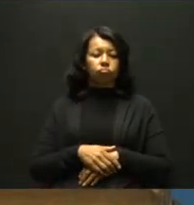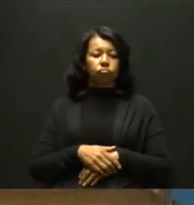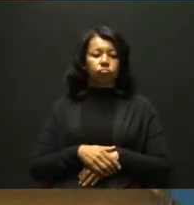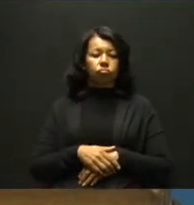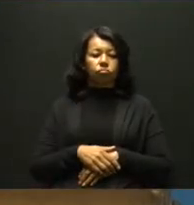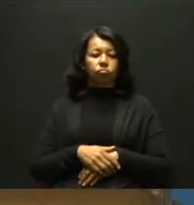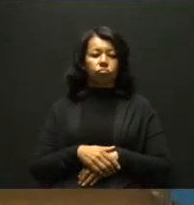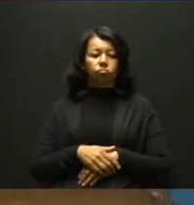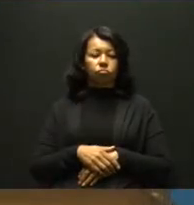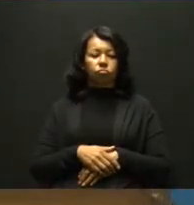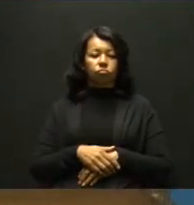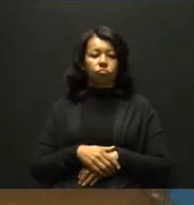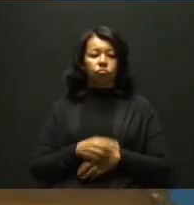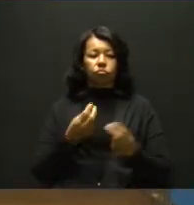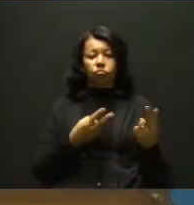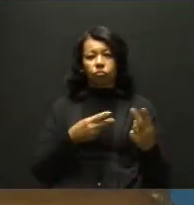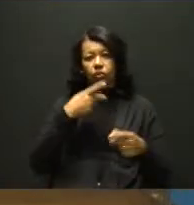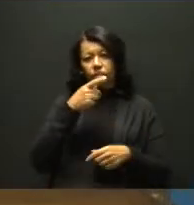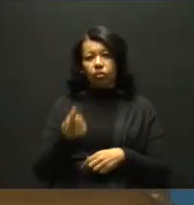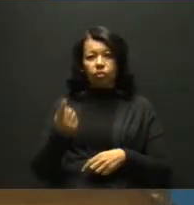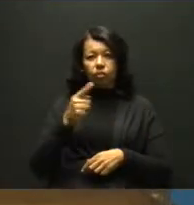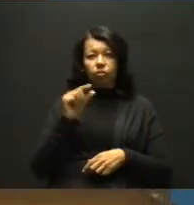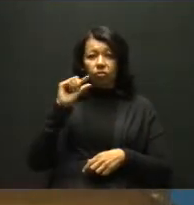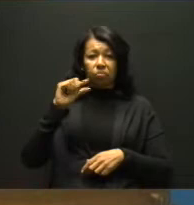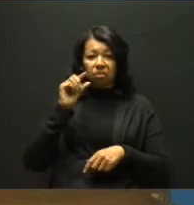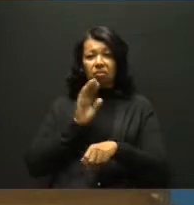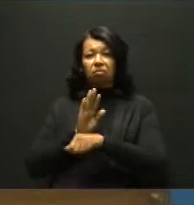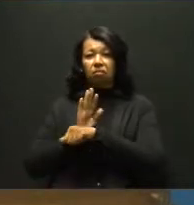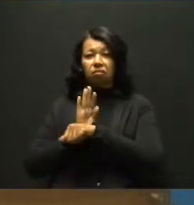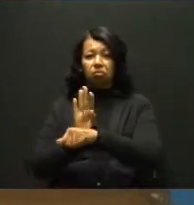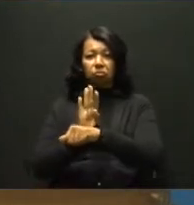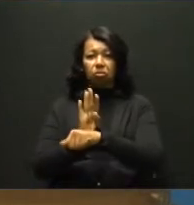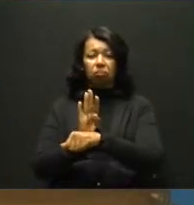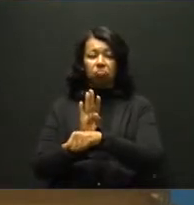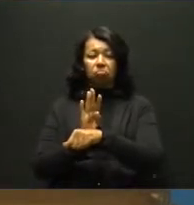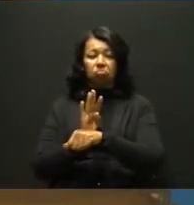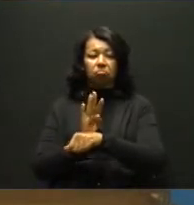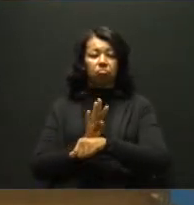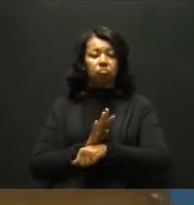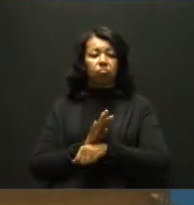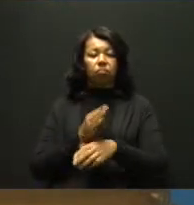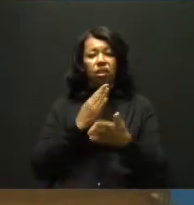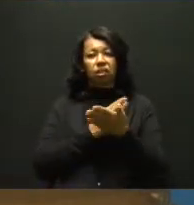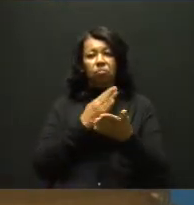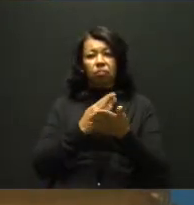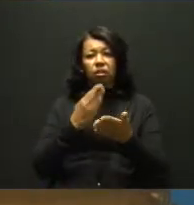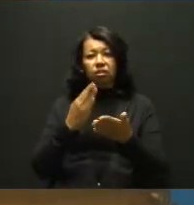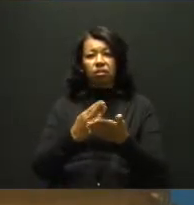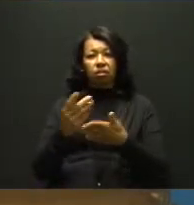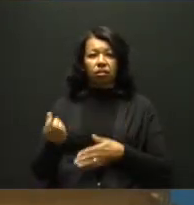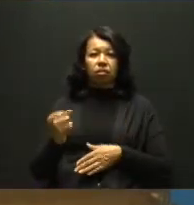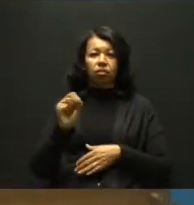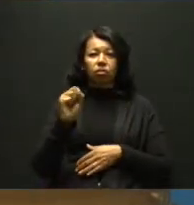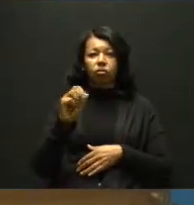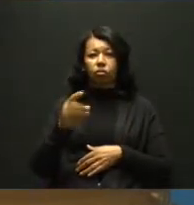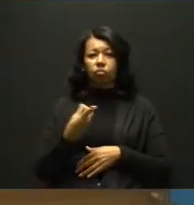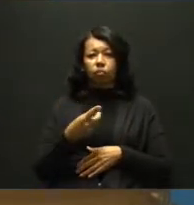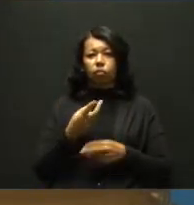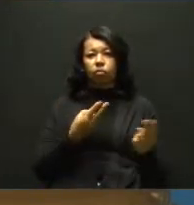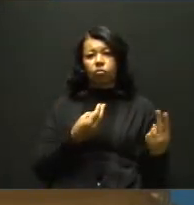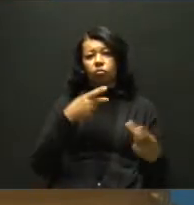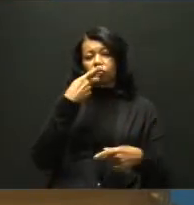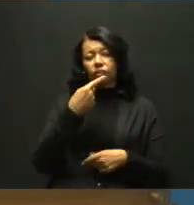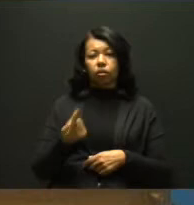como foi falado nesta pequena ajuda nessa parte dessas parcelas aí de 8 mil como bem foi